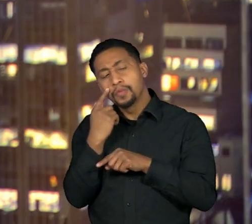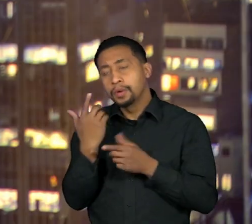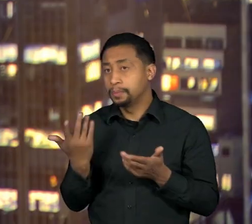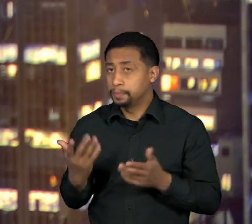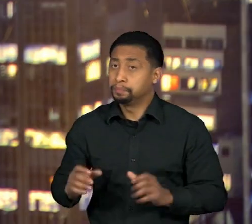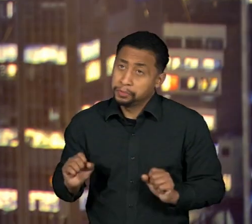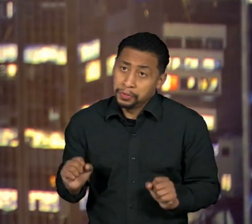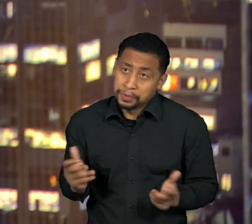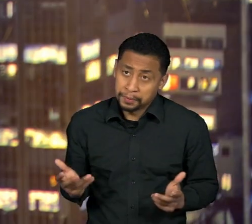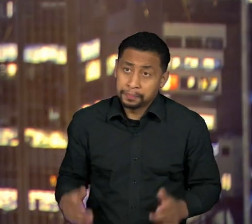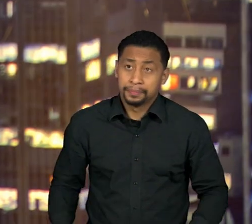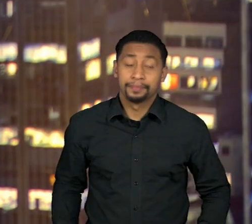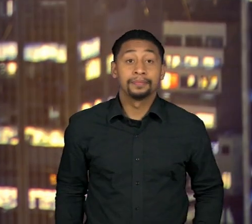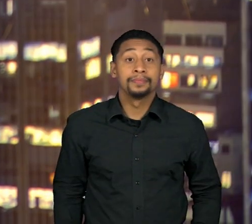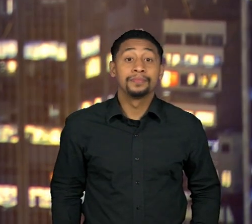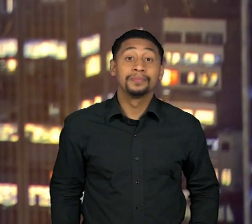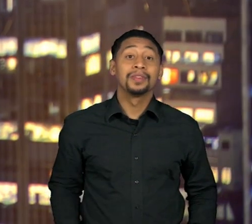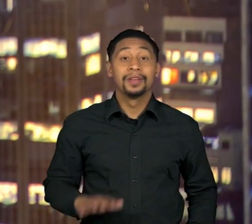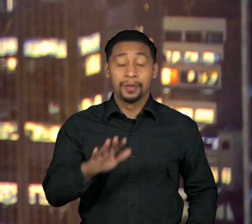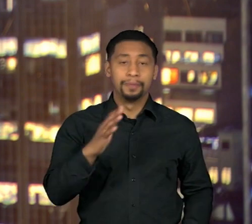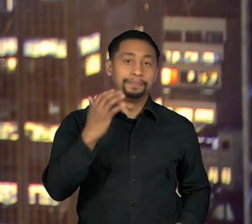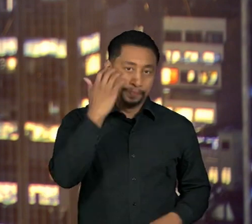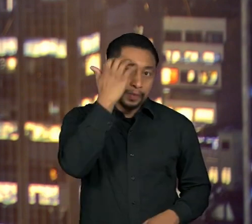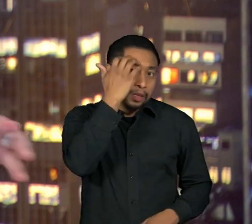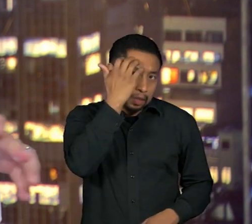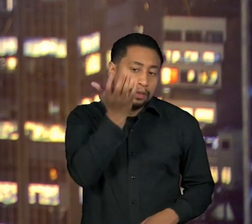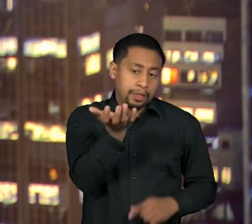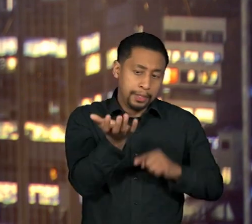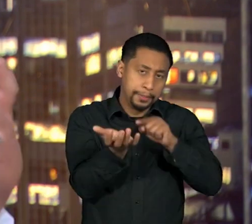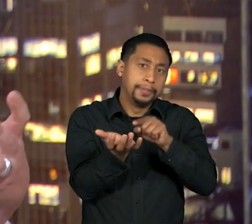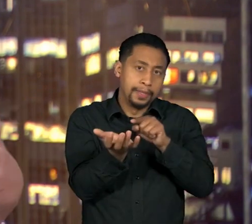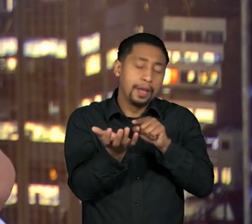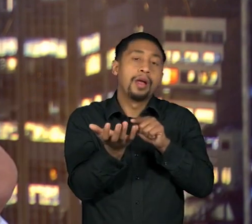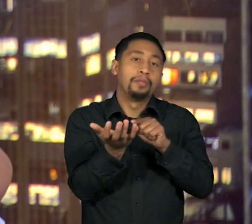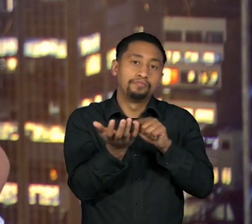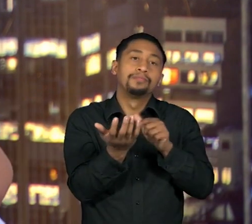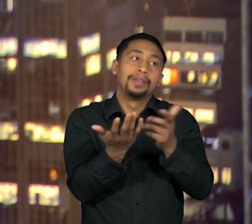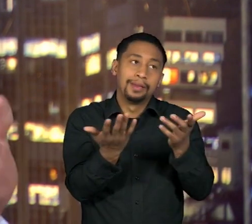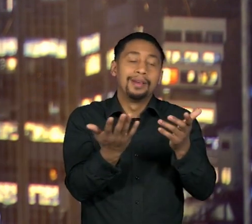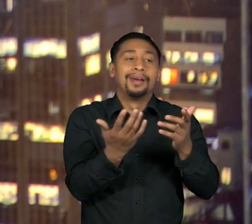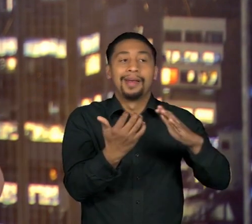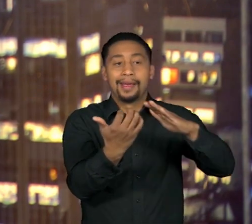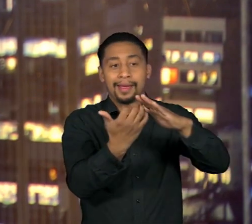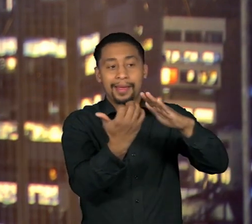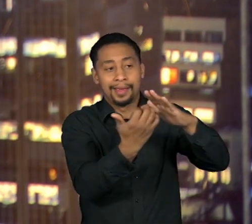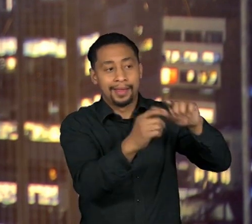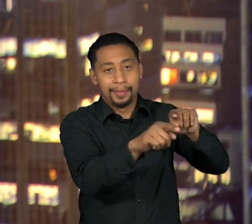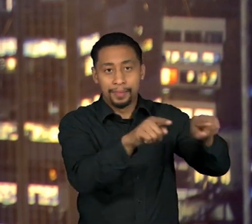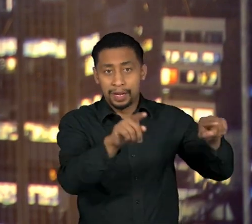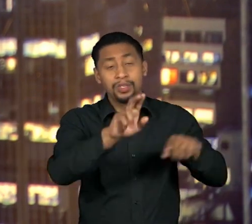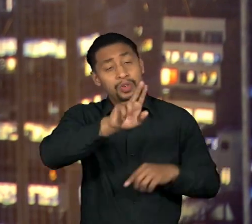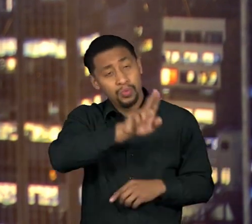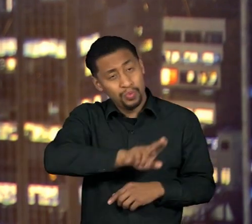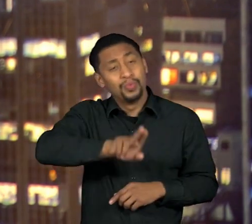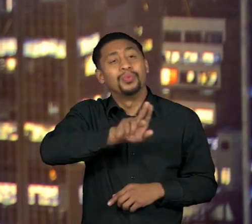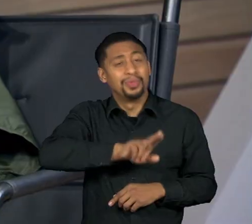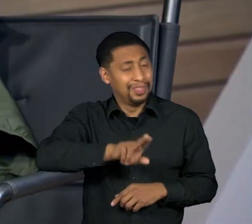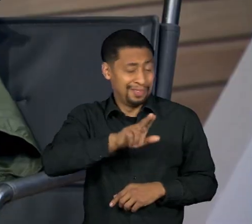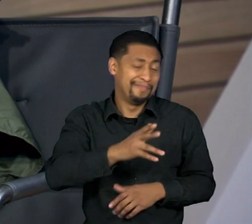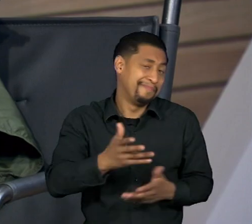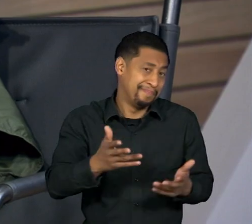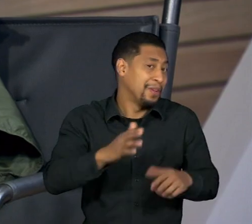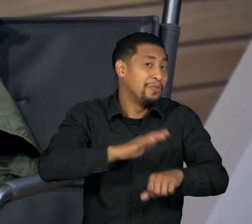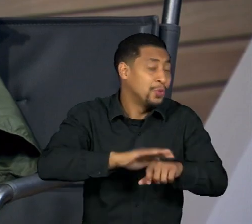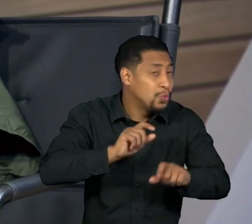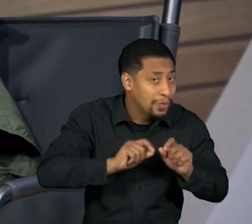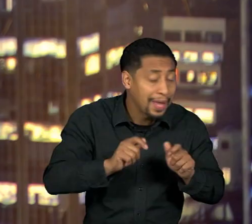Agora, a ferramenta também, a inteligência artificial, vem sendo usada por algumas empresas, Dora, para fazer entrevistas de de emprego, né? E nesse sentido